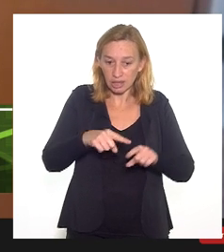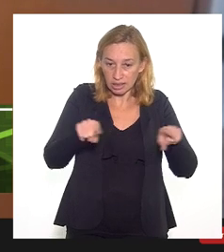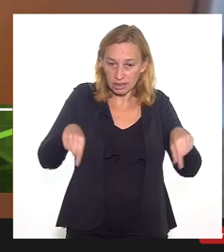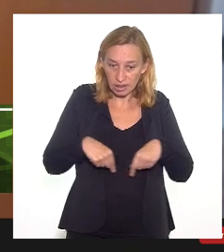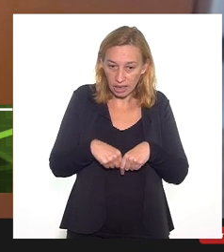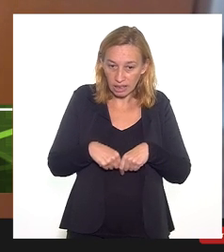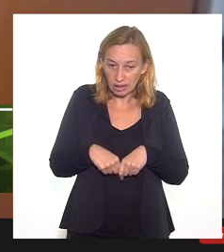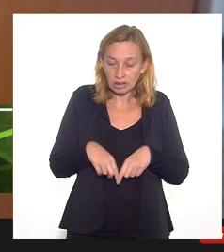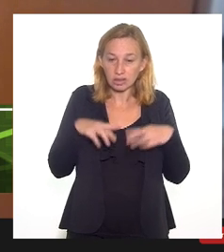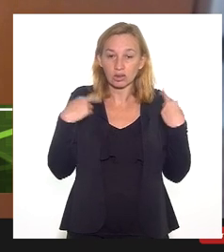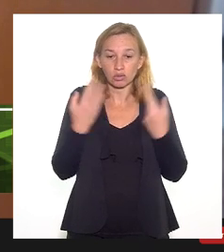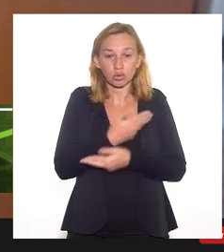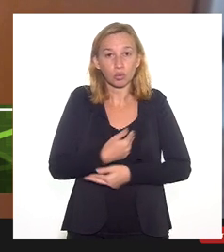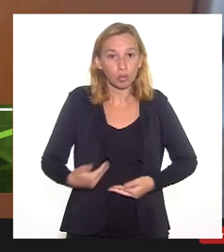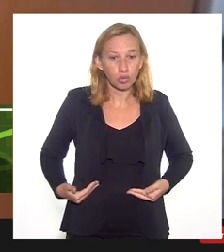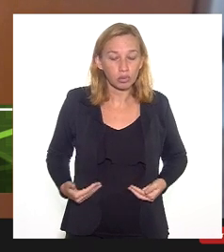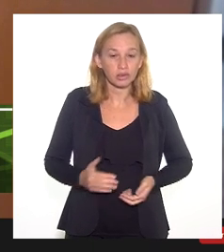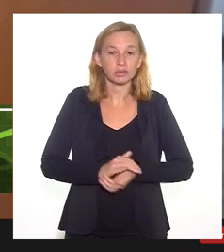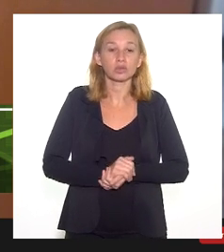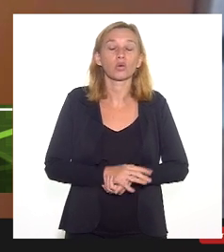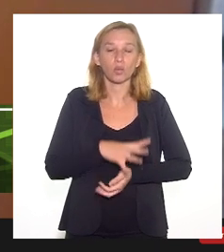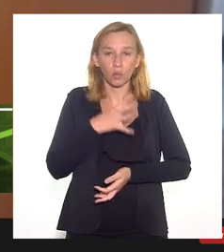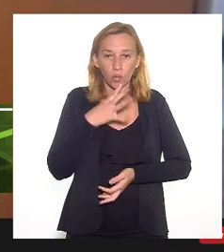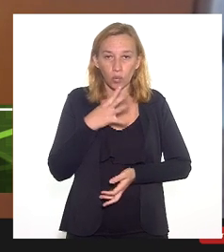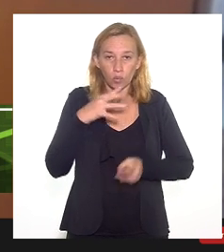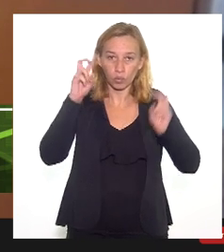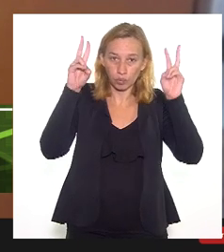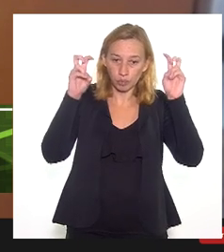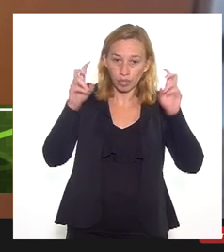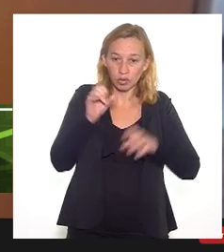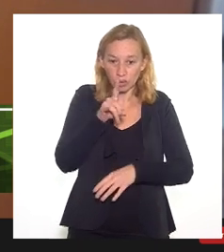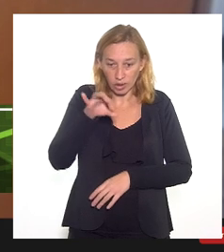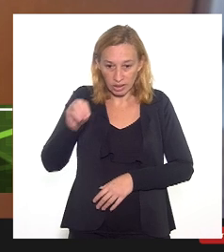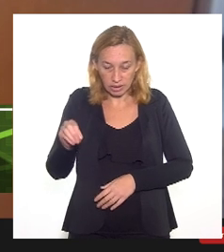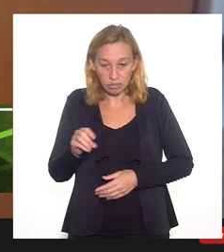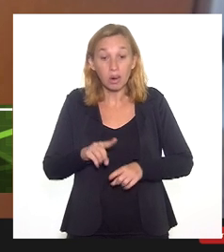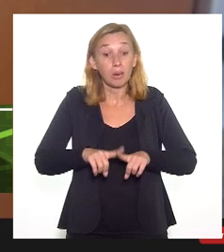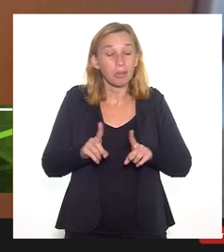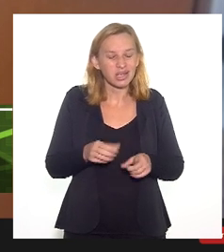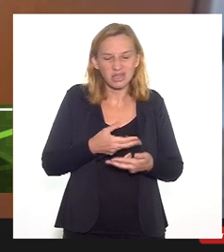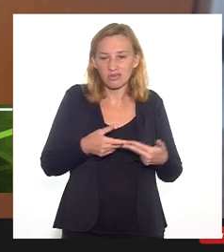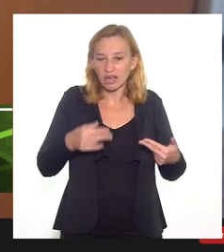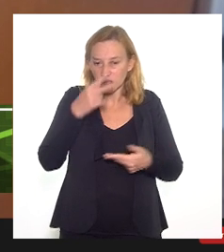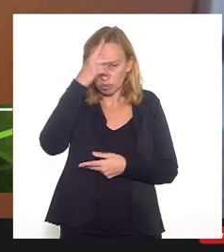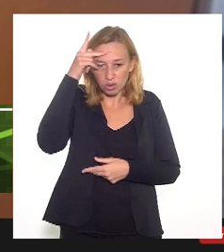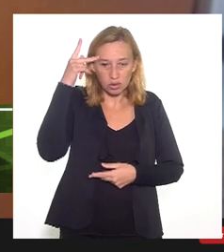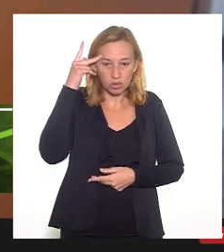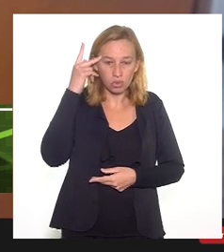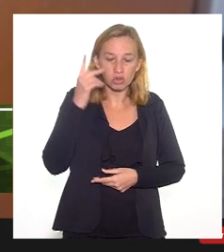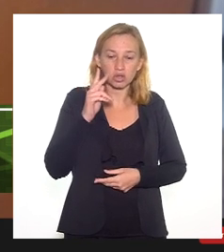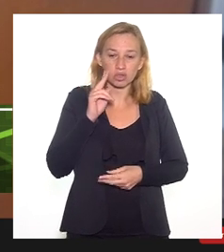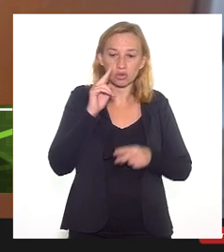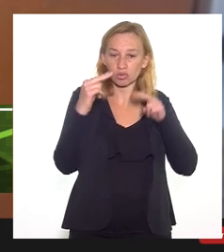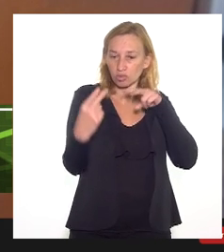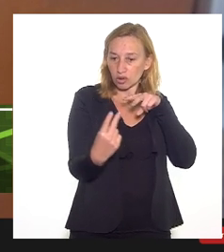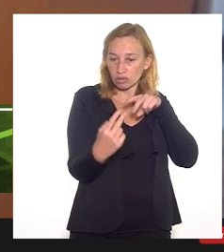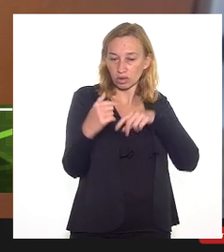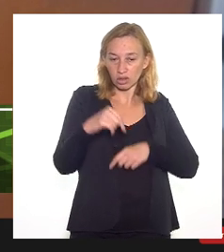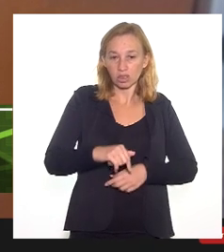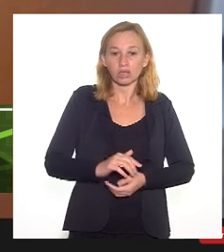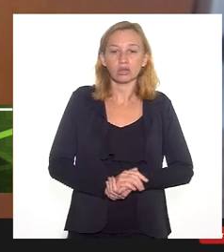dessa audiência pública conhece esse tema dos do décimos, mas tem muita gente assistindo aqui